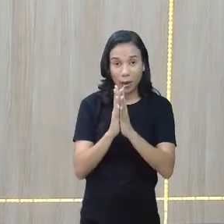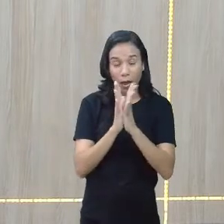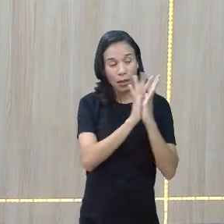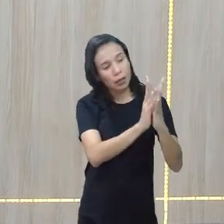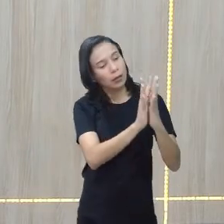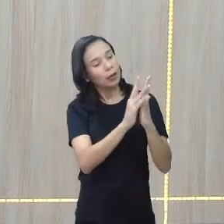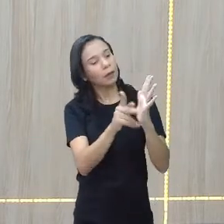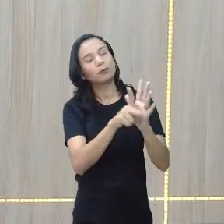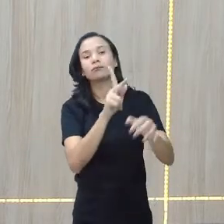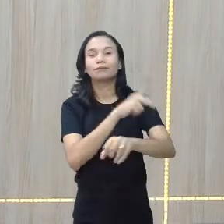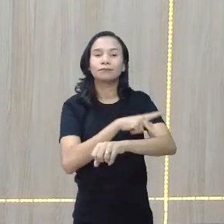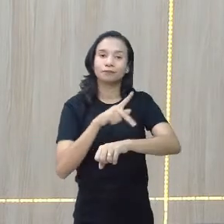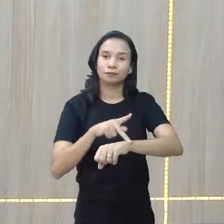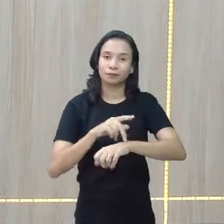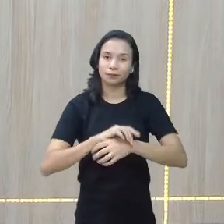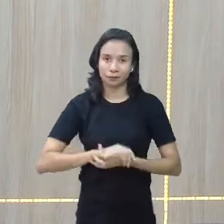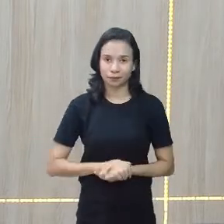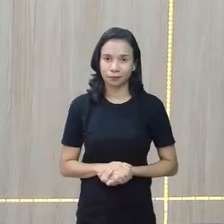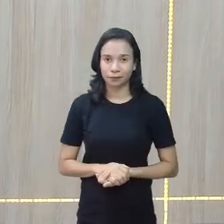dinâmica pedagógica.